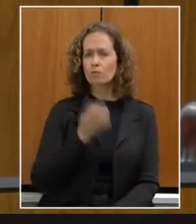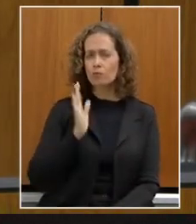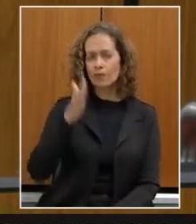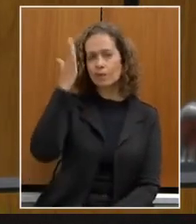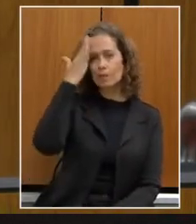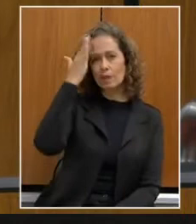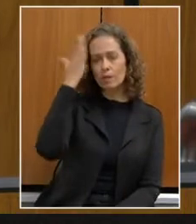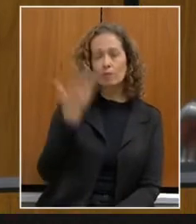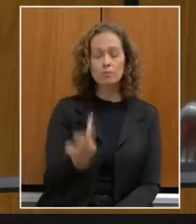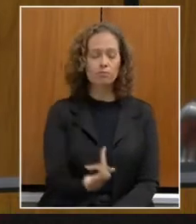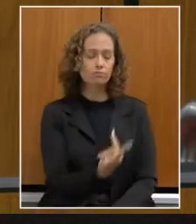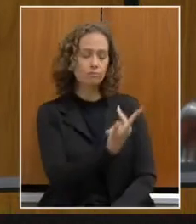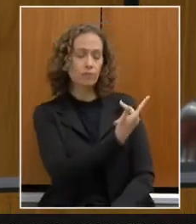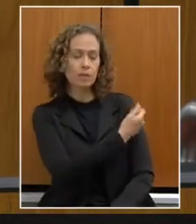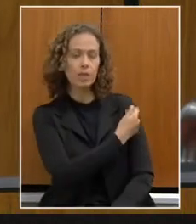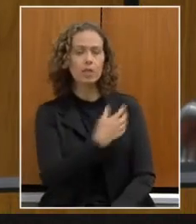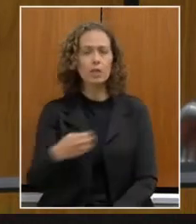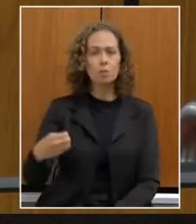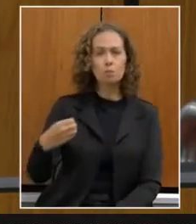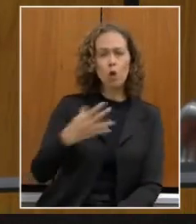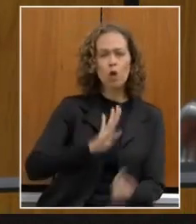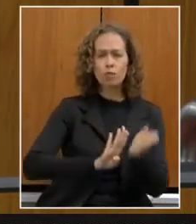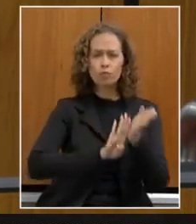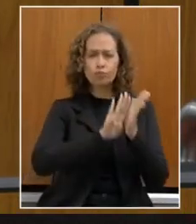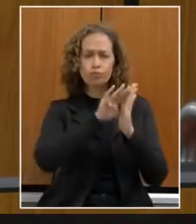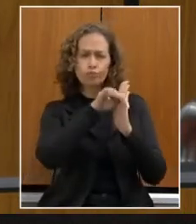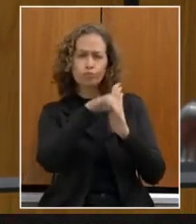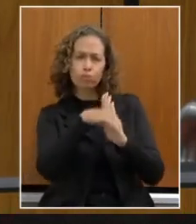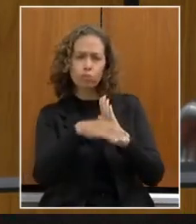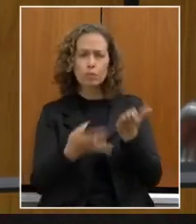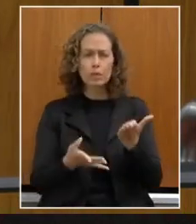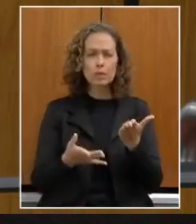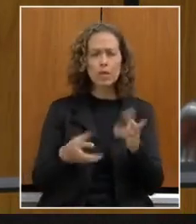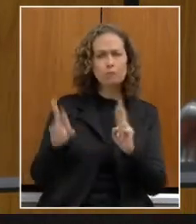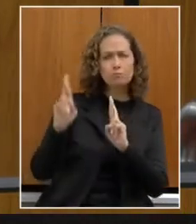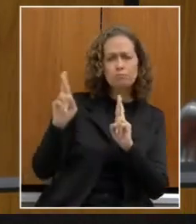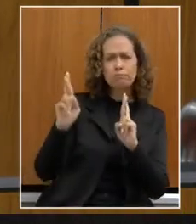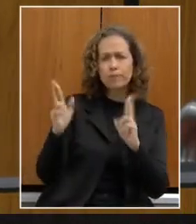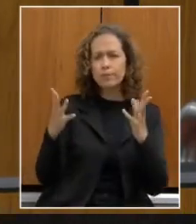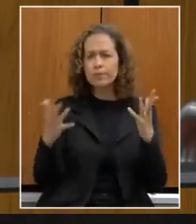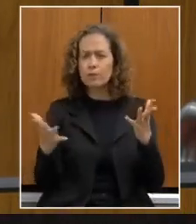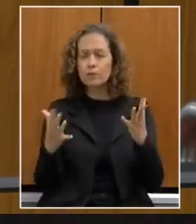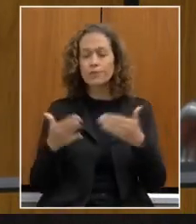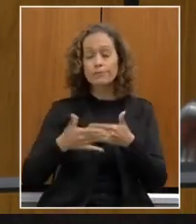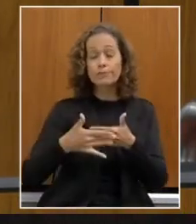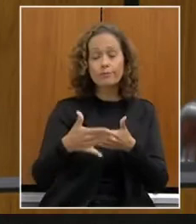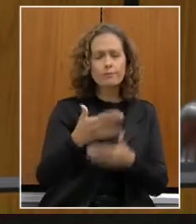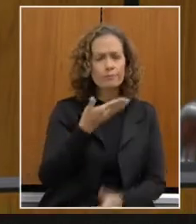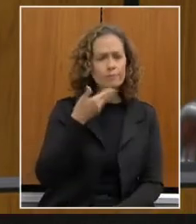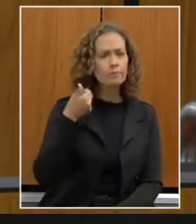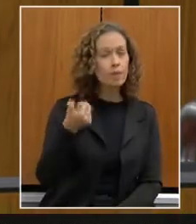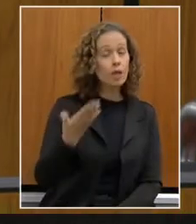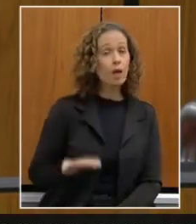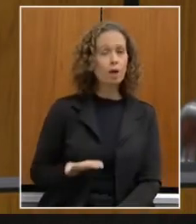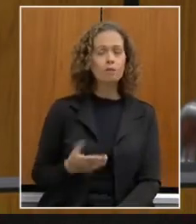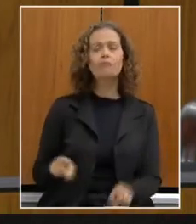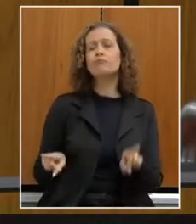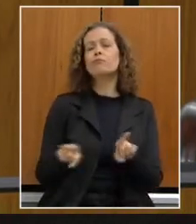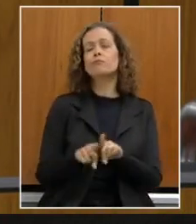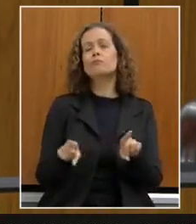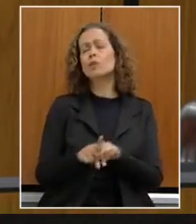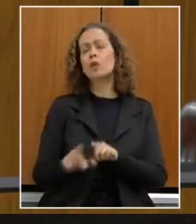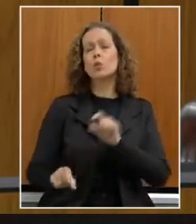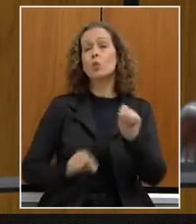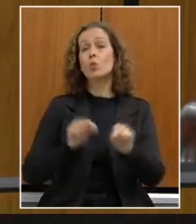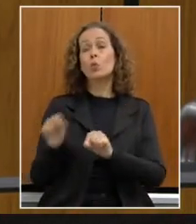chegada de vacinas nova onda e a expectativa de dias melhores tudo isso acaba também aumentando